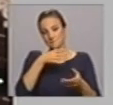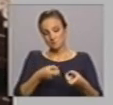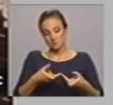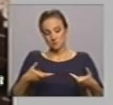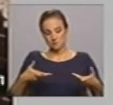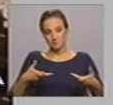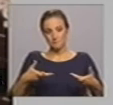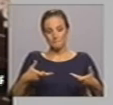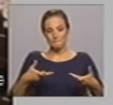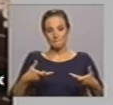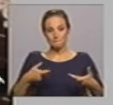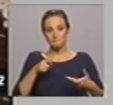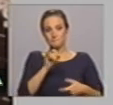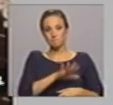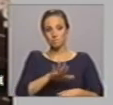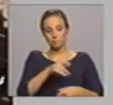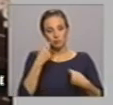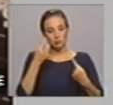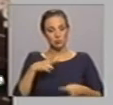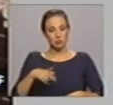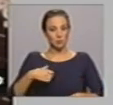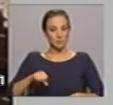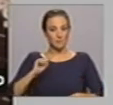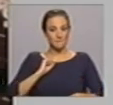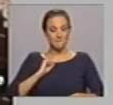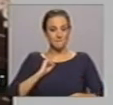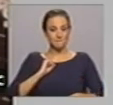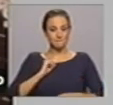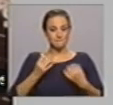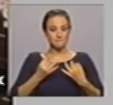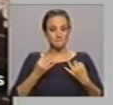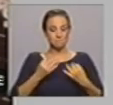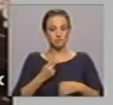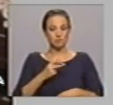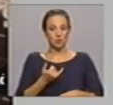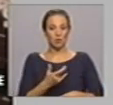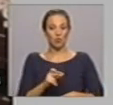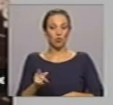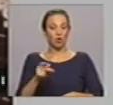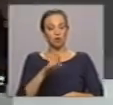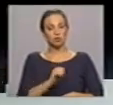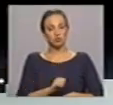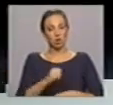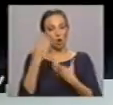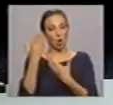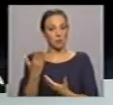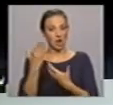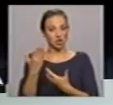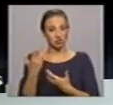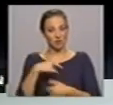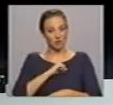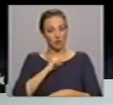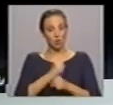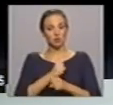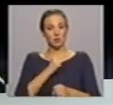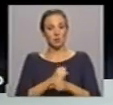dourado, esta é a imagem que representa Portugal e Espanha, precisamente nas Voyagers. Fica aqui, no fundo, a nossa também homenagem à missão